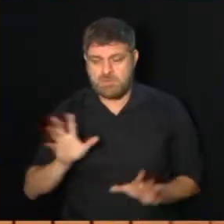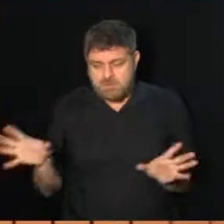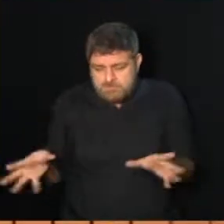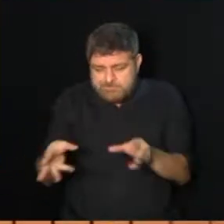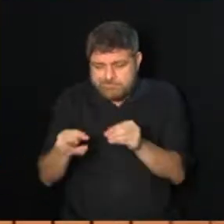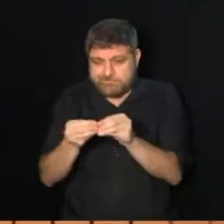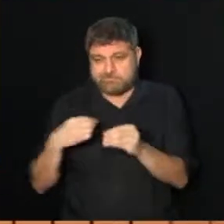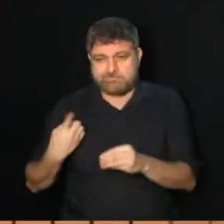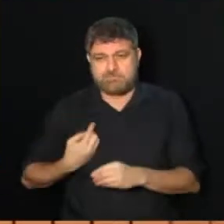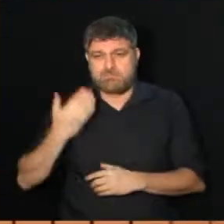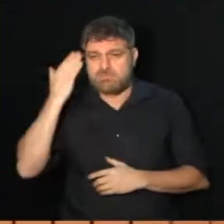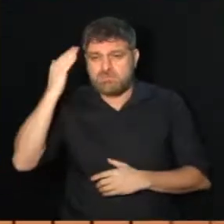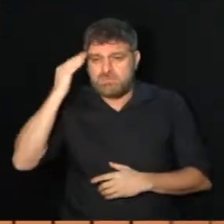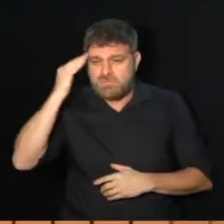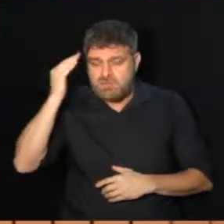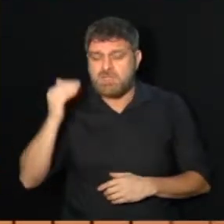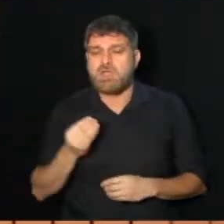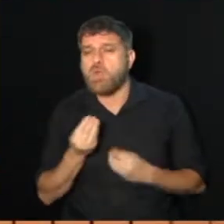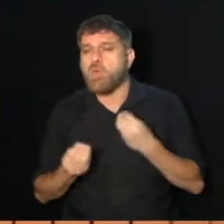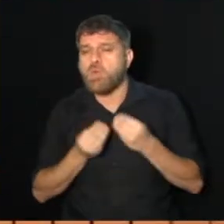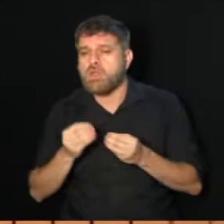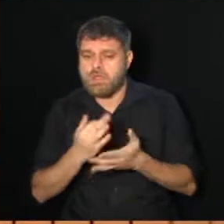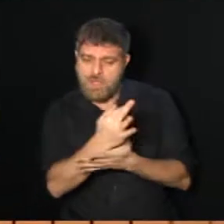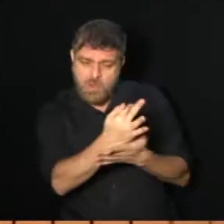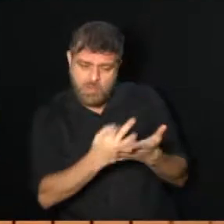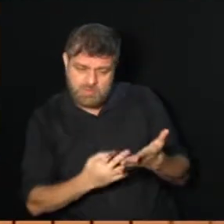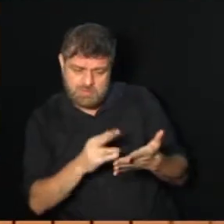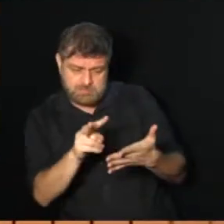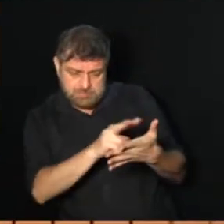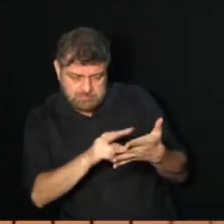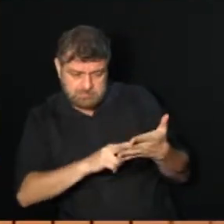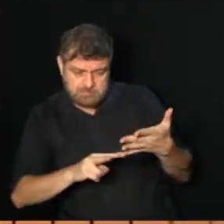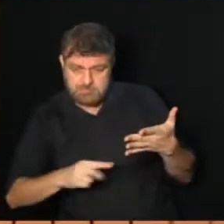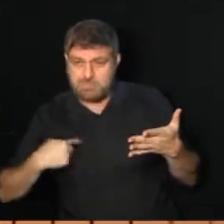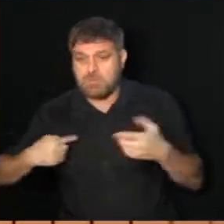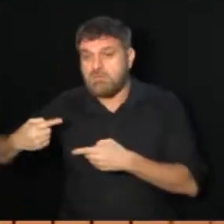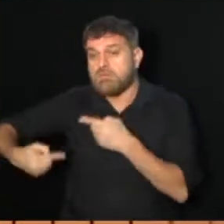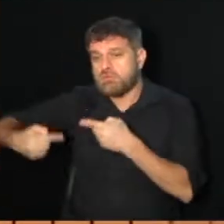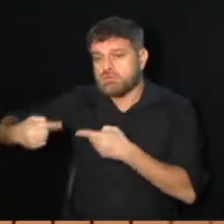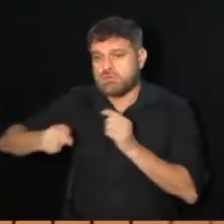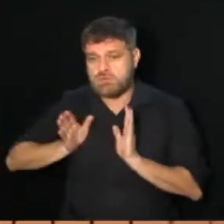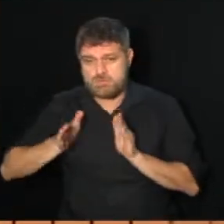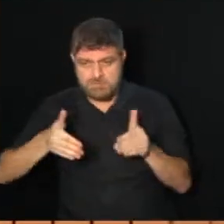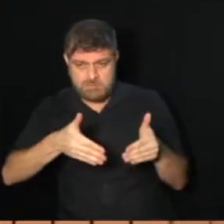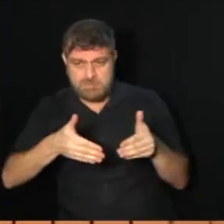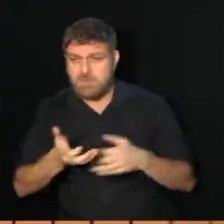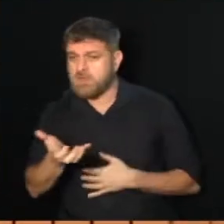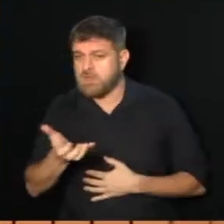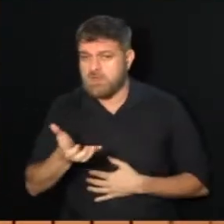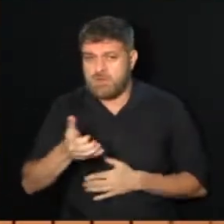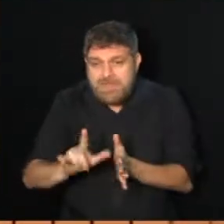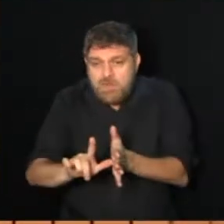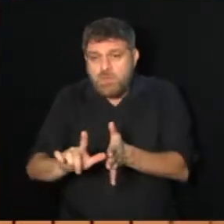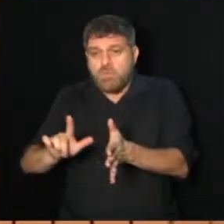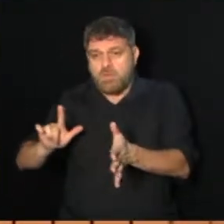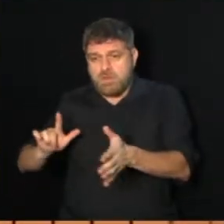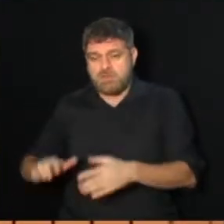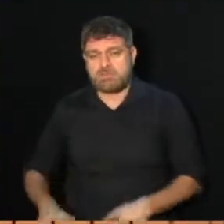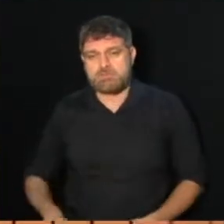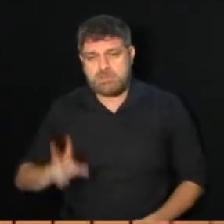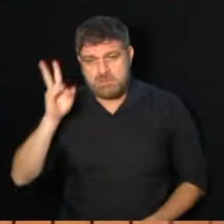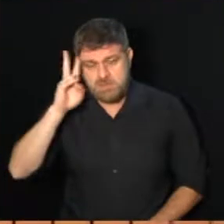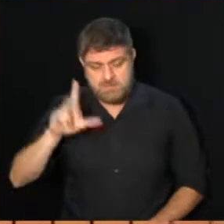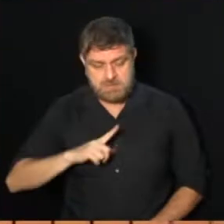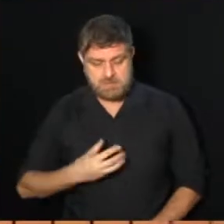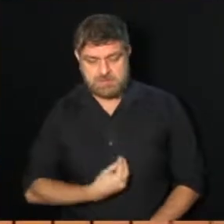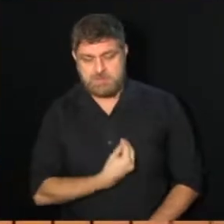uma ampla noção daquilo que nós iniciaremos a discussão. Quero, evidentemente, antes de iniciar, destacar a presença